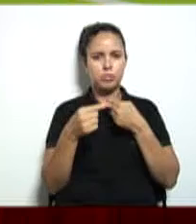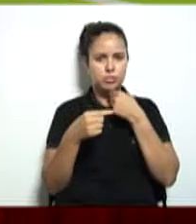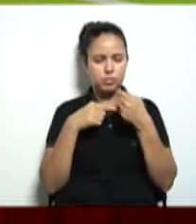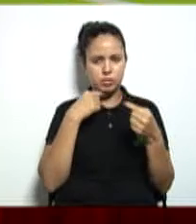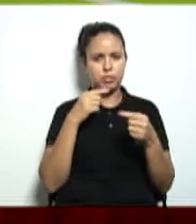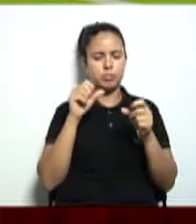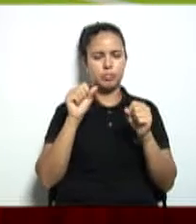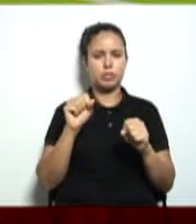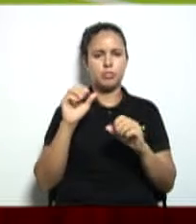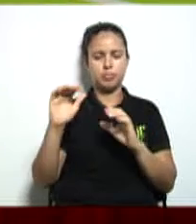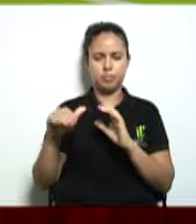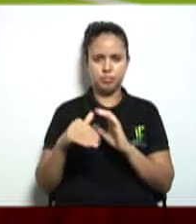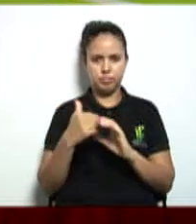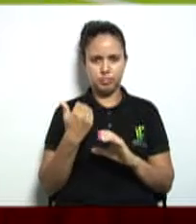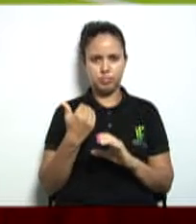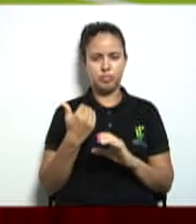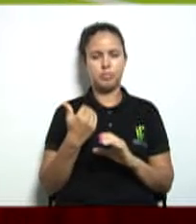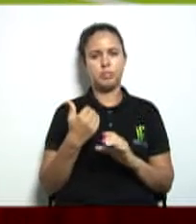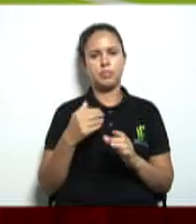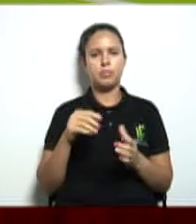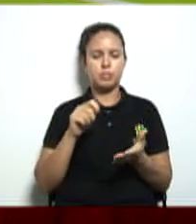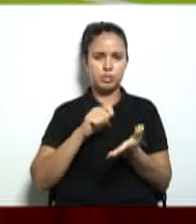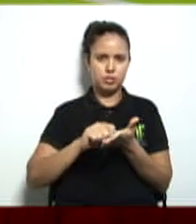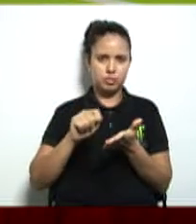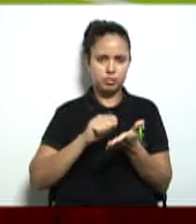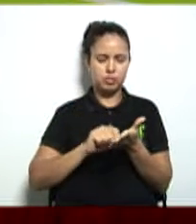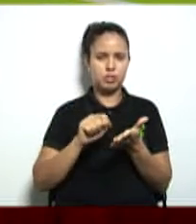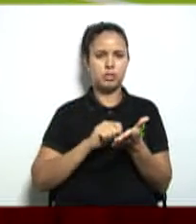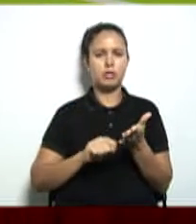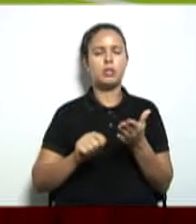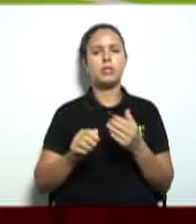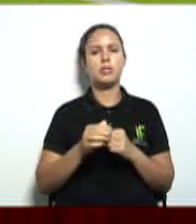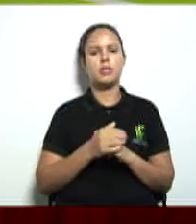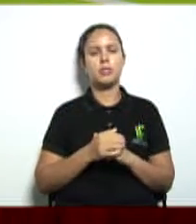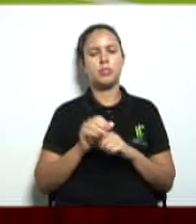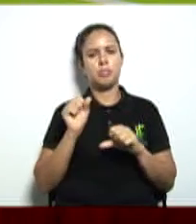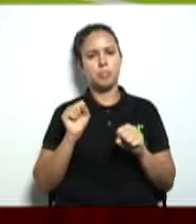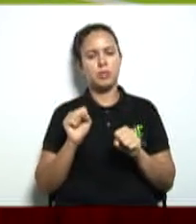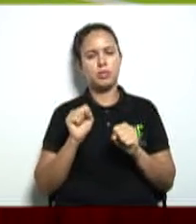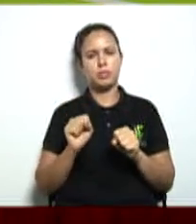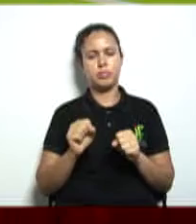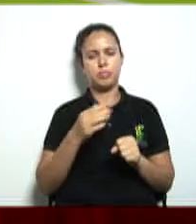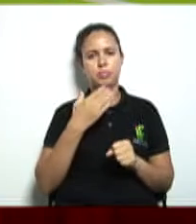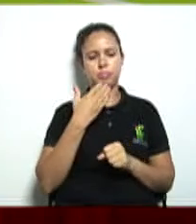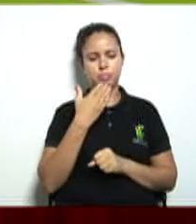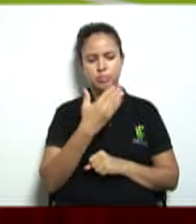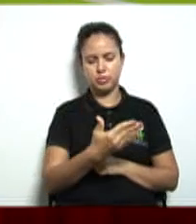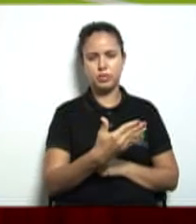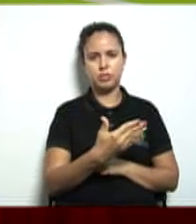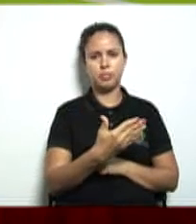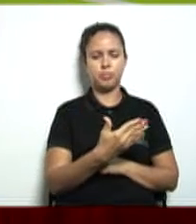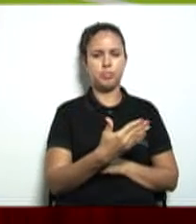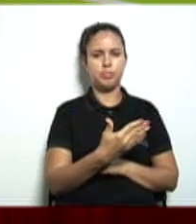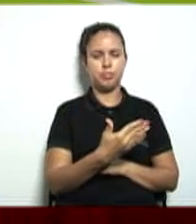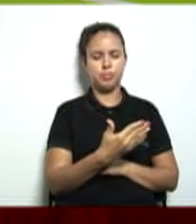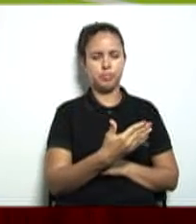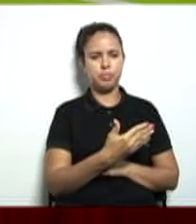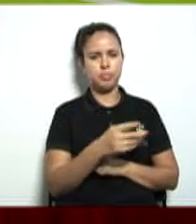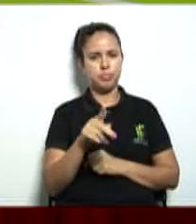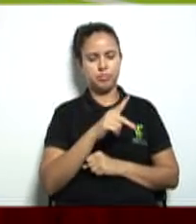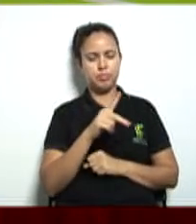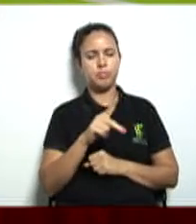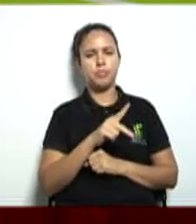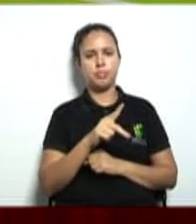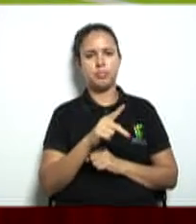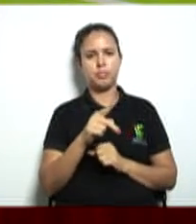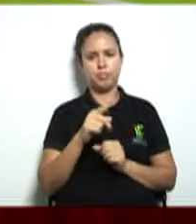dito, né? Quem conseguiu anotar e quem não conseguiu também pode pedir para o professor, que daí ele manda uma mensagem para a gente